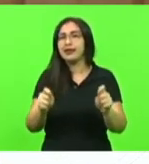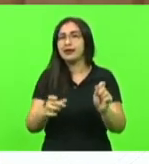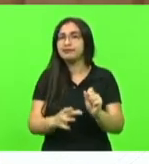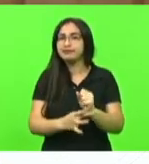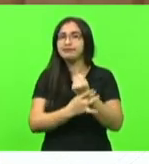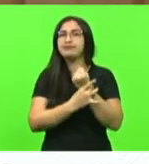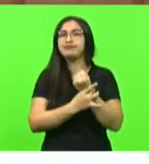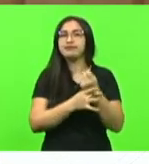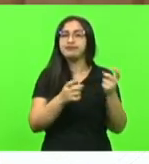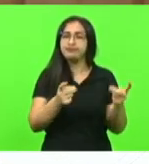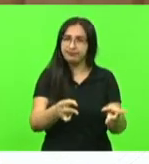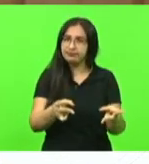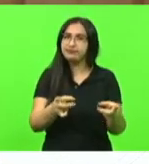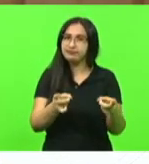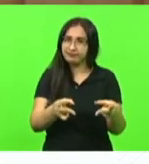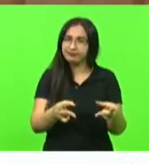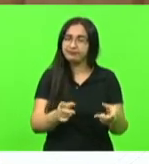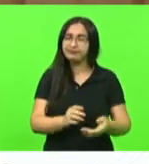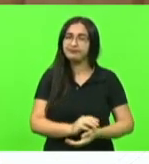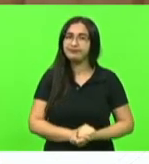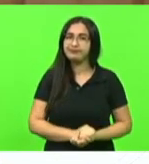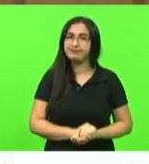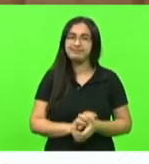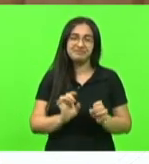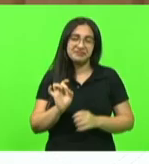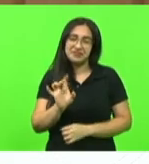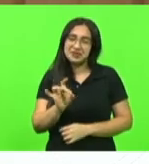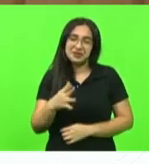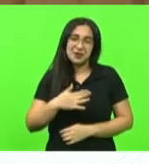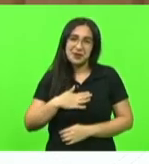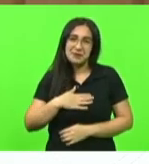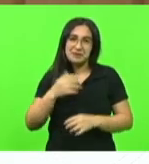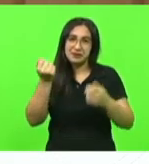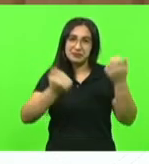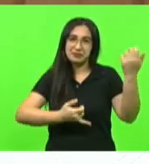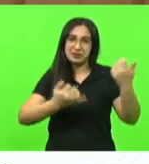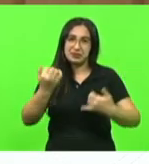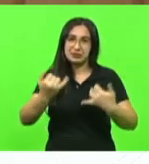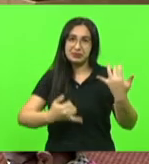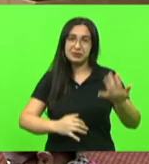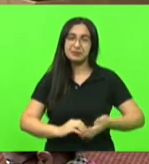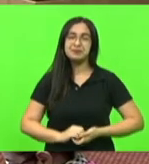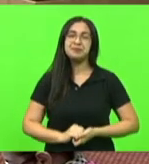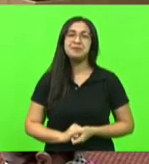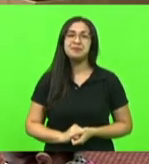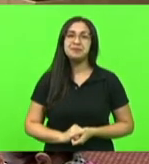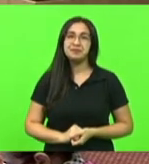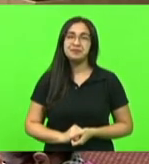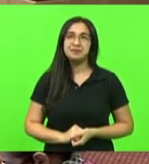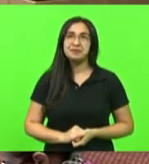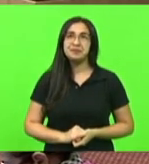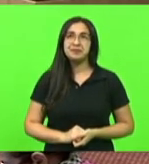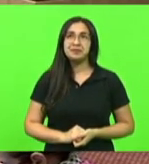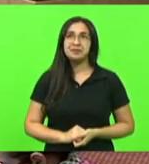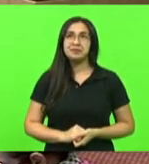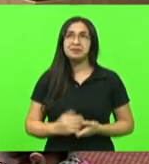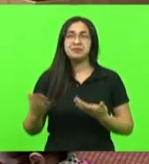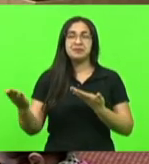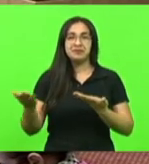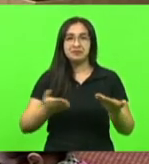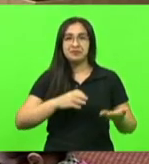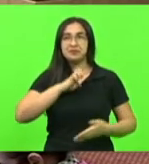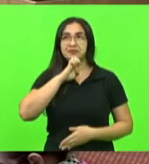no produto que ele vai vender. Era essa a minha manifestação, senhor presidente. Escutir a matéria com a palavra do deputado Felipe Estevam.